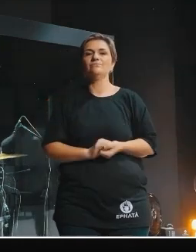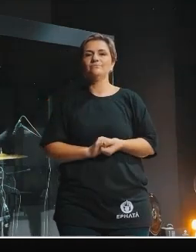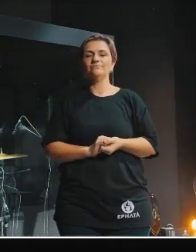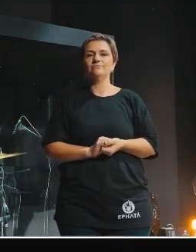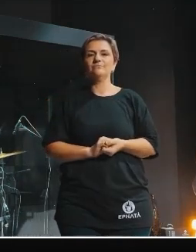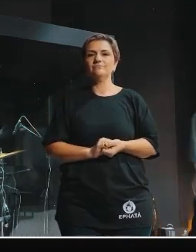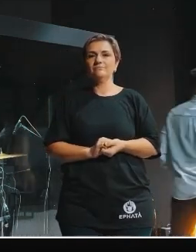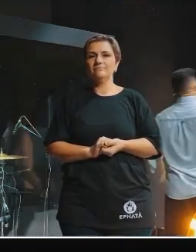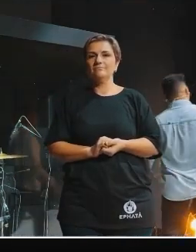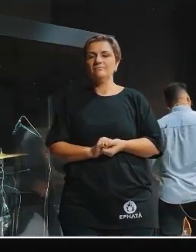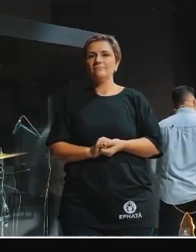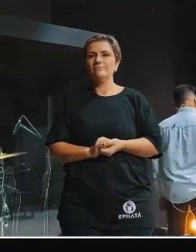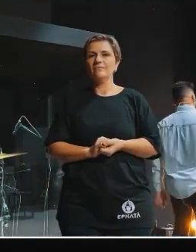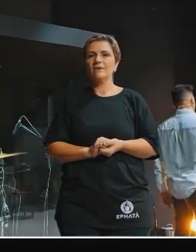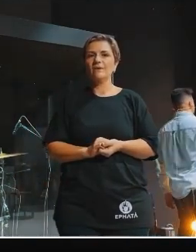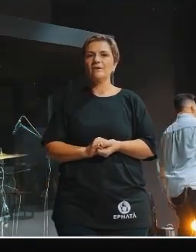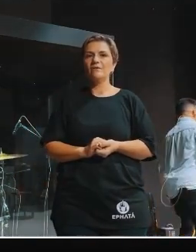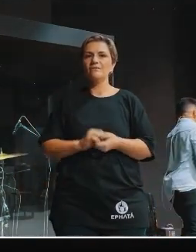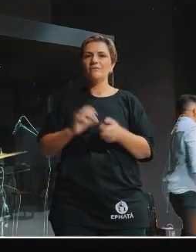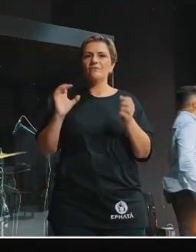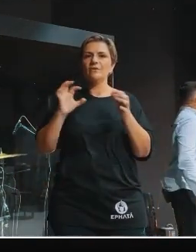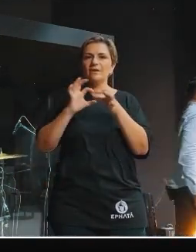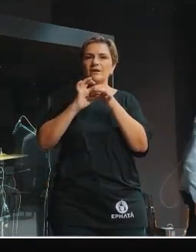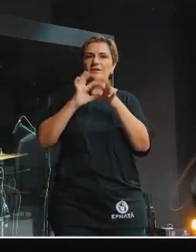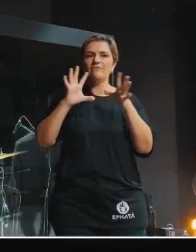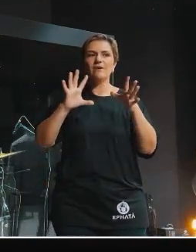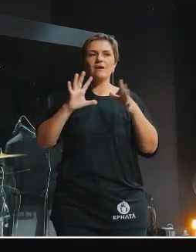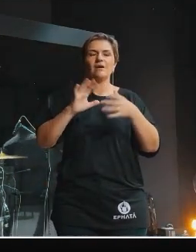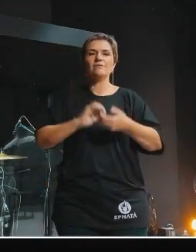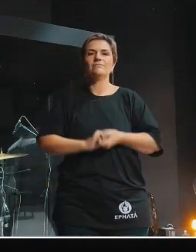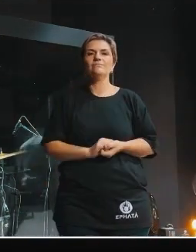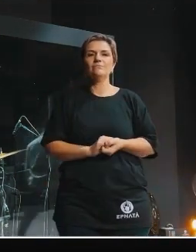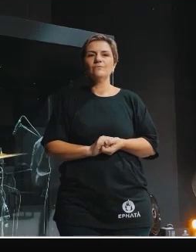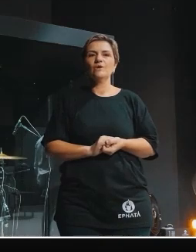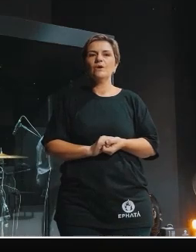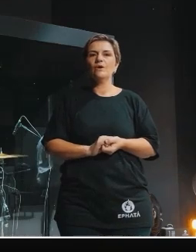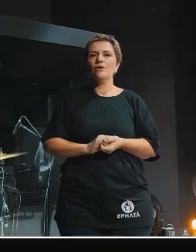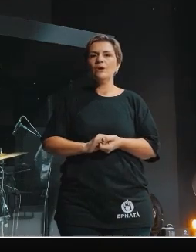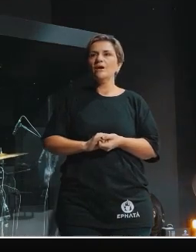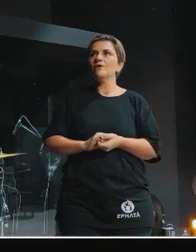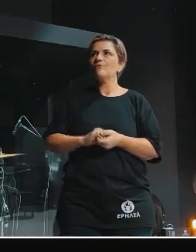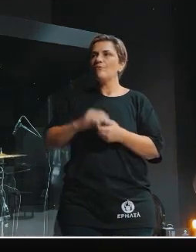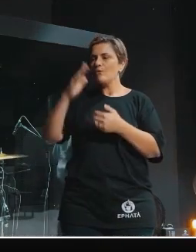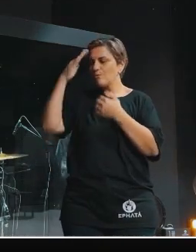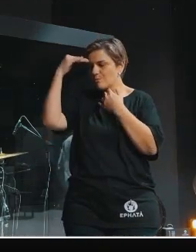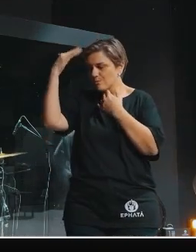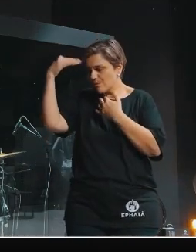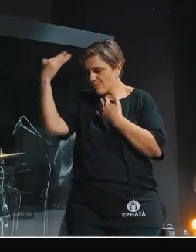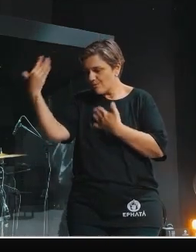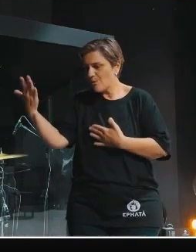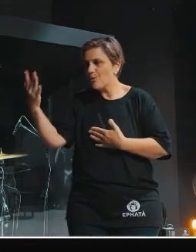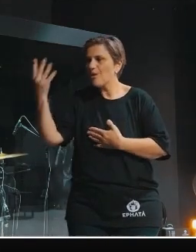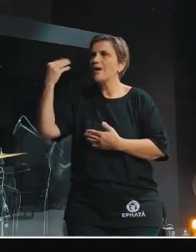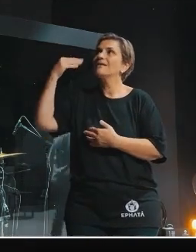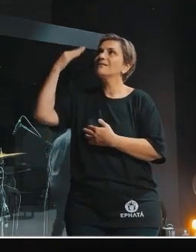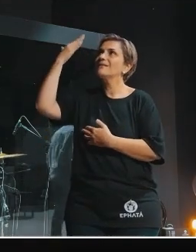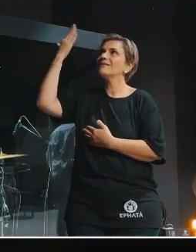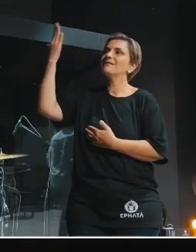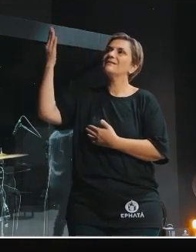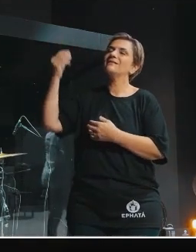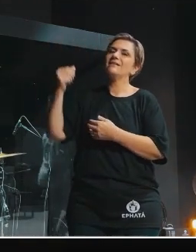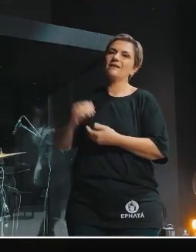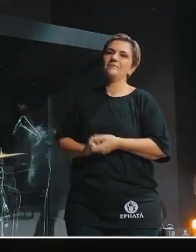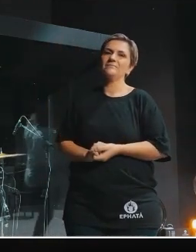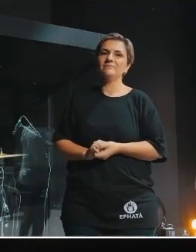livrá-lo, vou livrá-lo e cobri-lo de honra. É agora, é